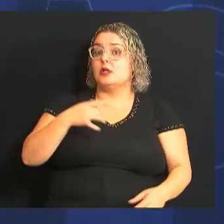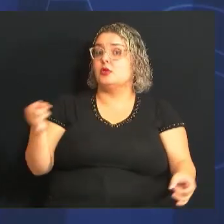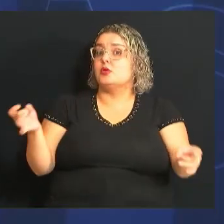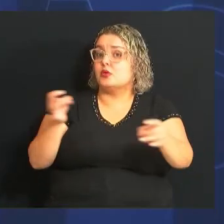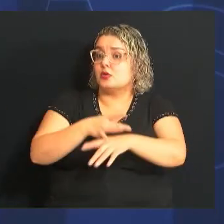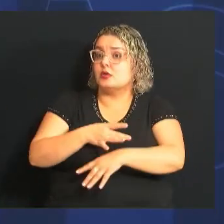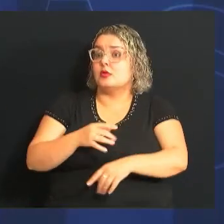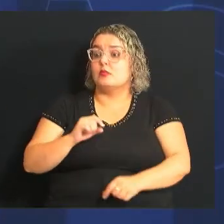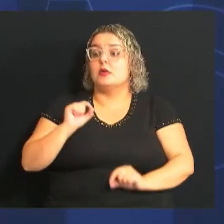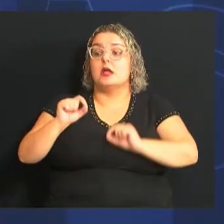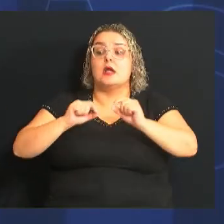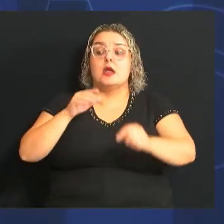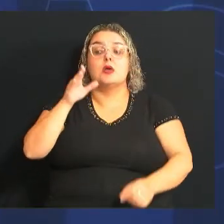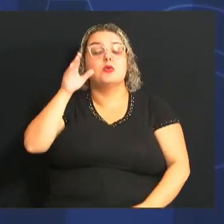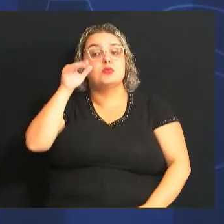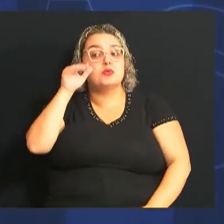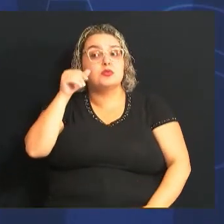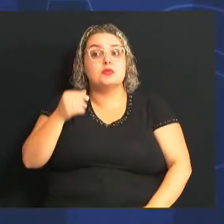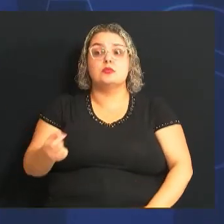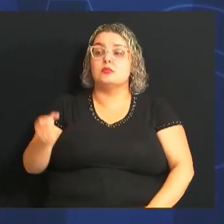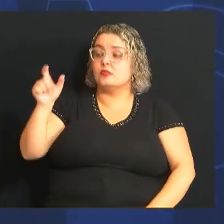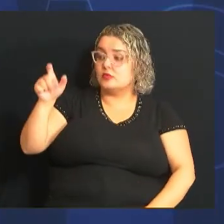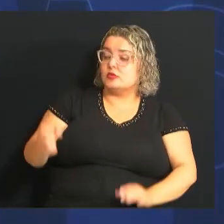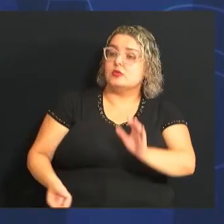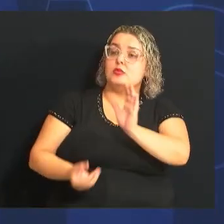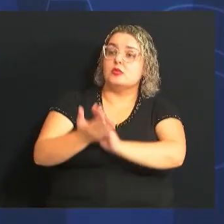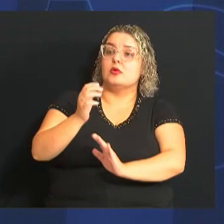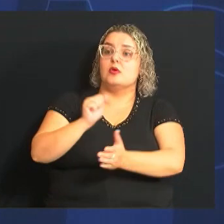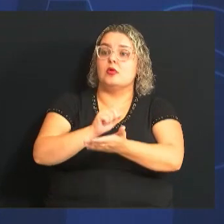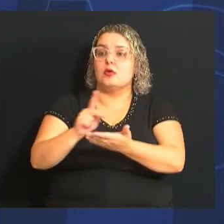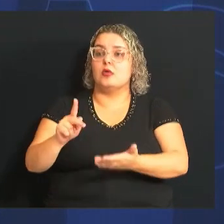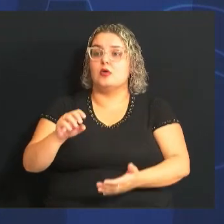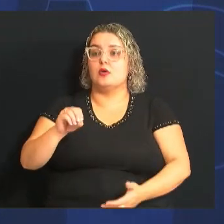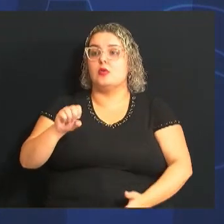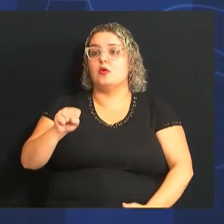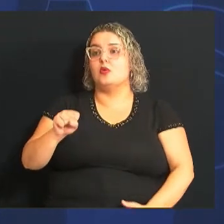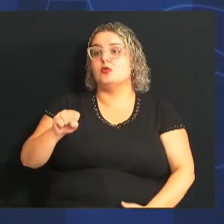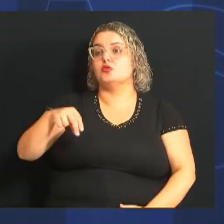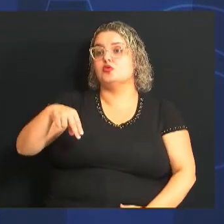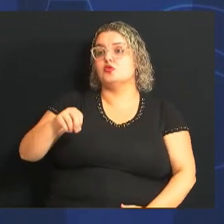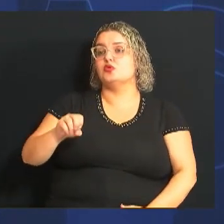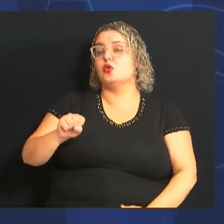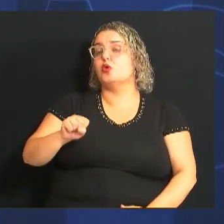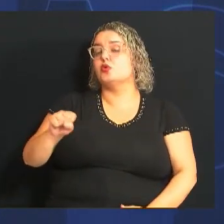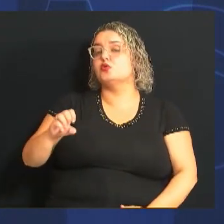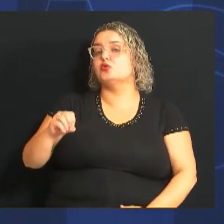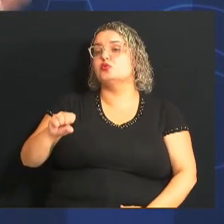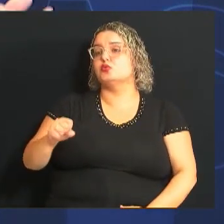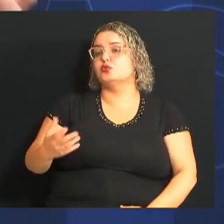ficou curioso, você é a fundadora do aplicativo Os Nossos. Quando você teve essa